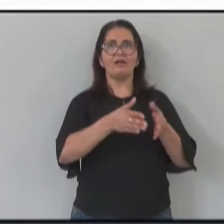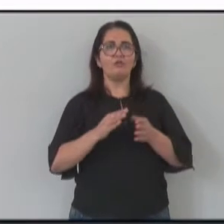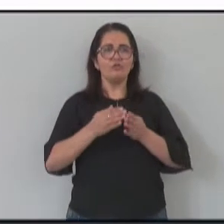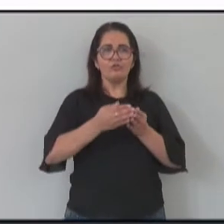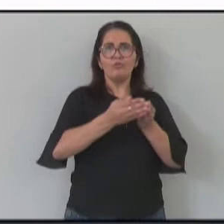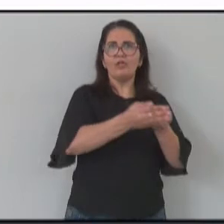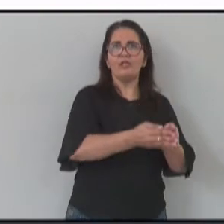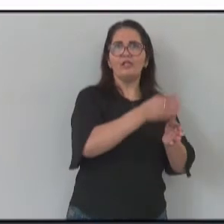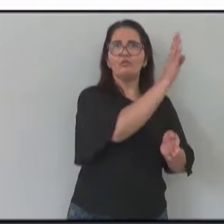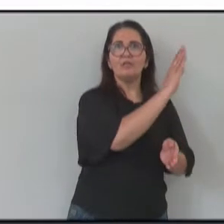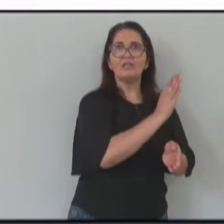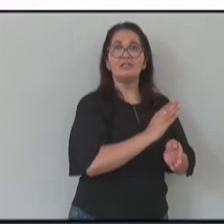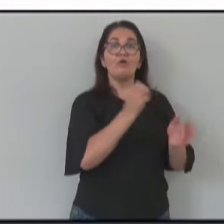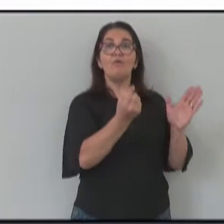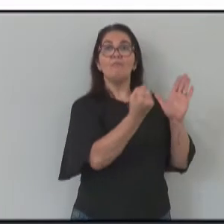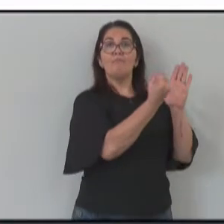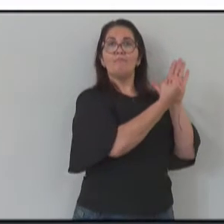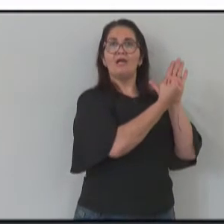colonização.